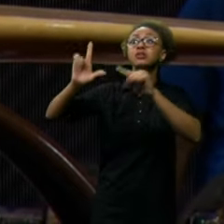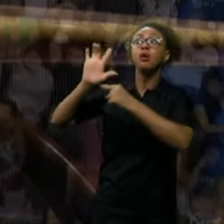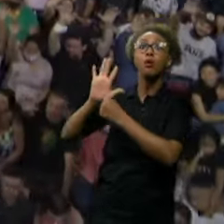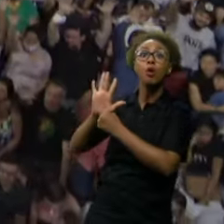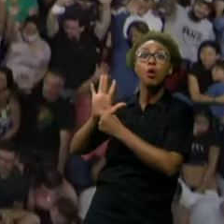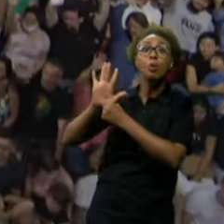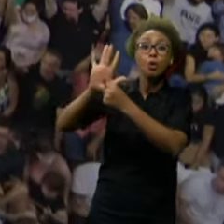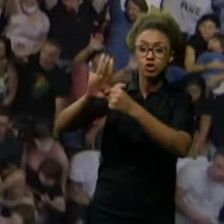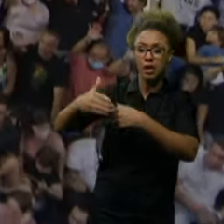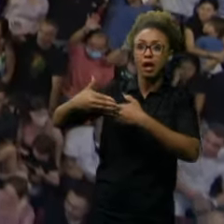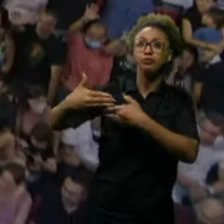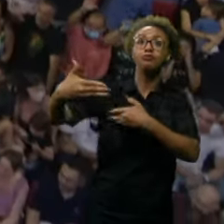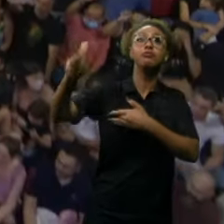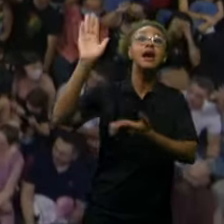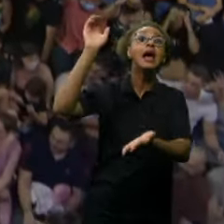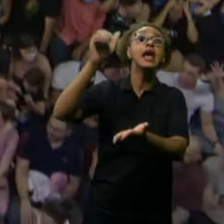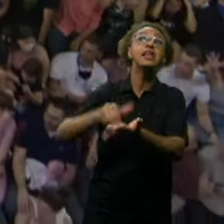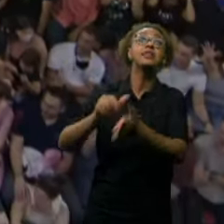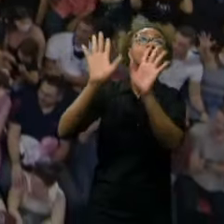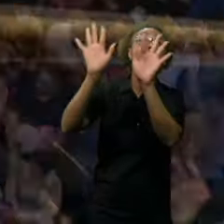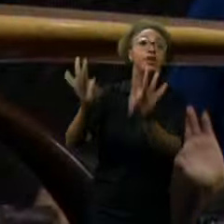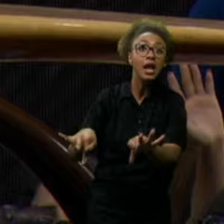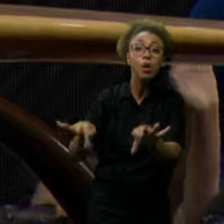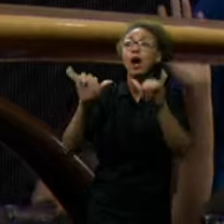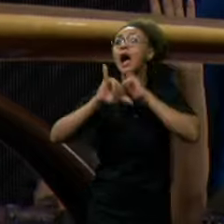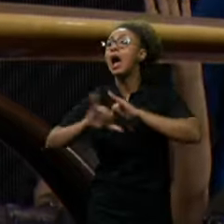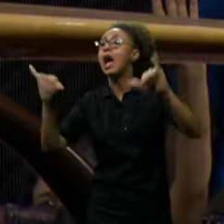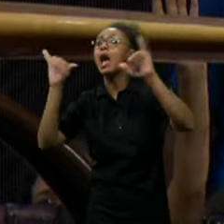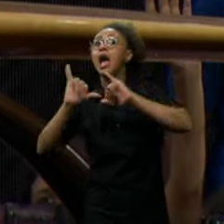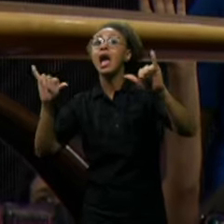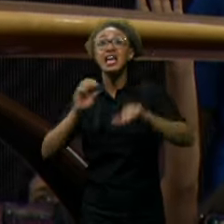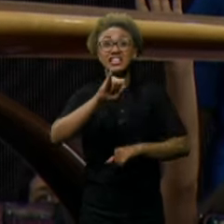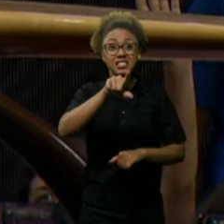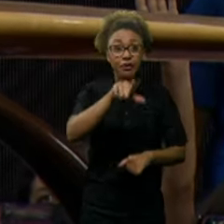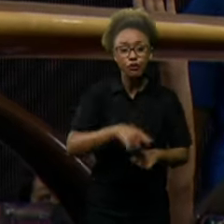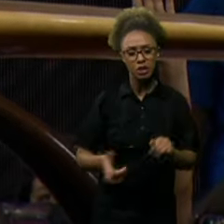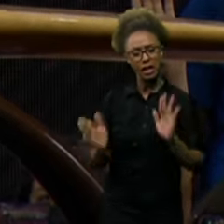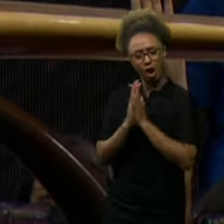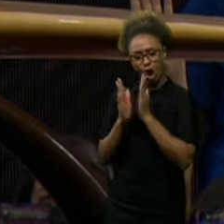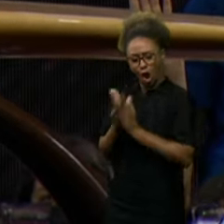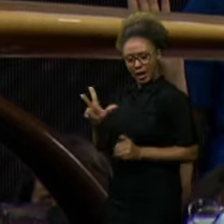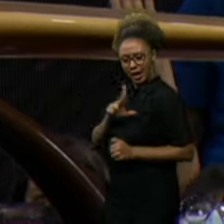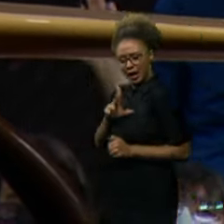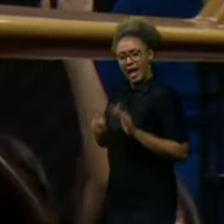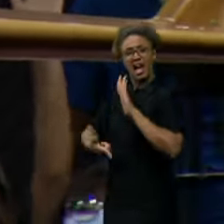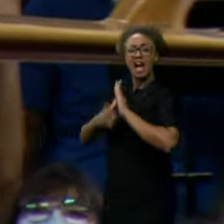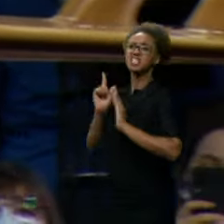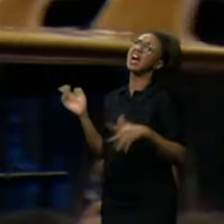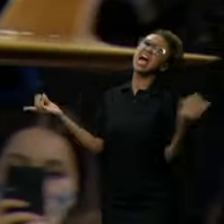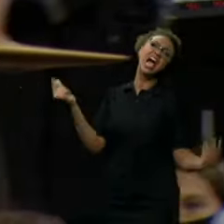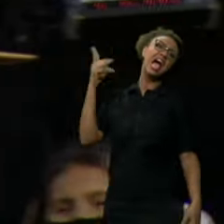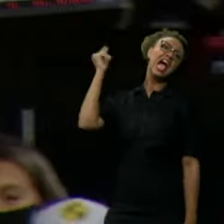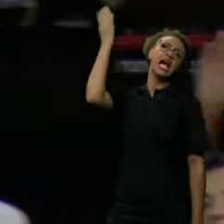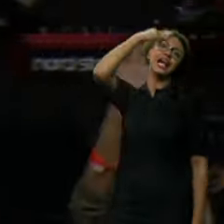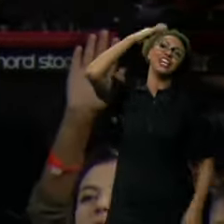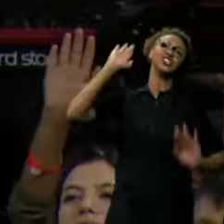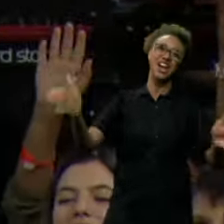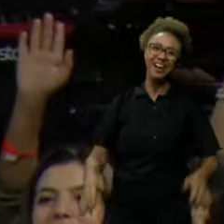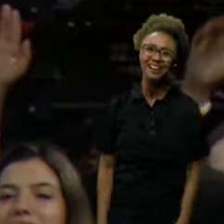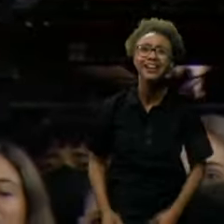revelar daqui para o final do ano como notícia para quem entra no quarto de Porta Fechada vai ser notícia velha